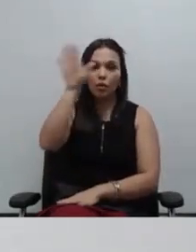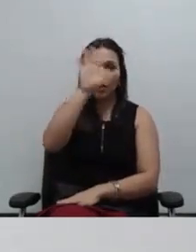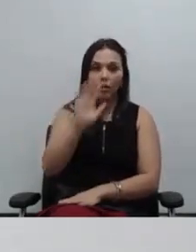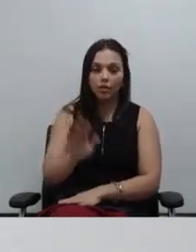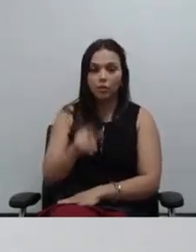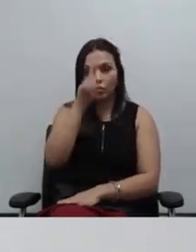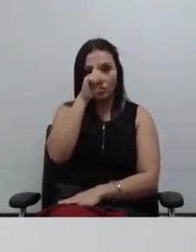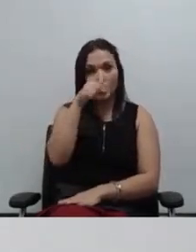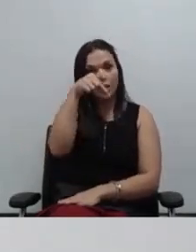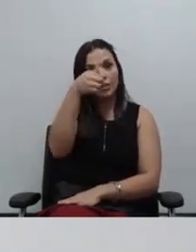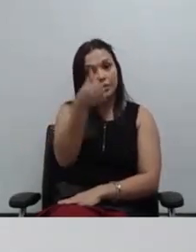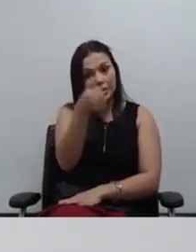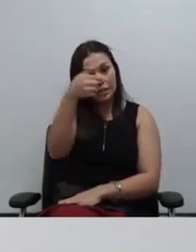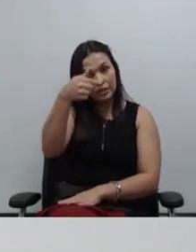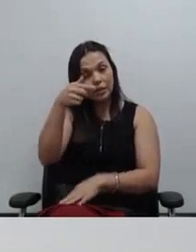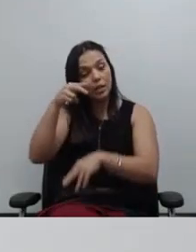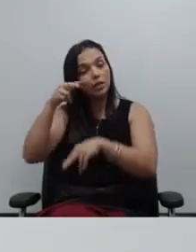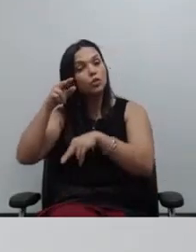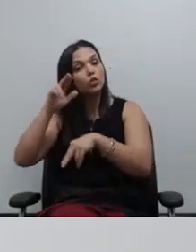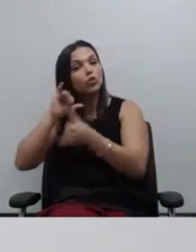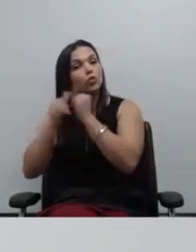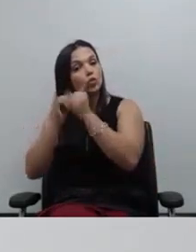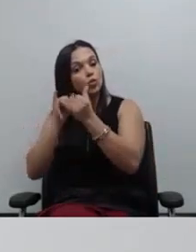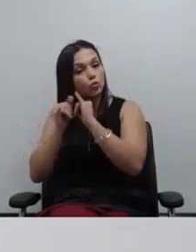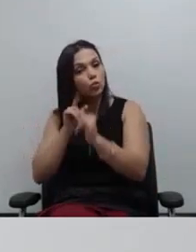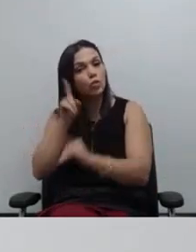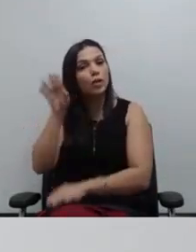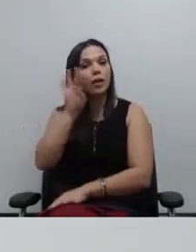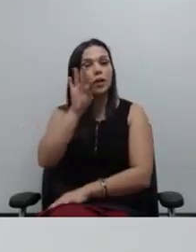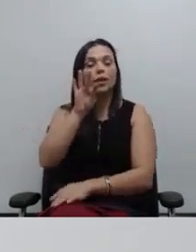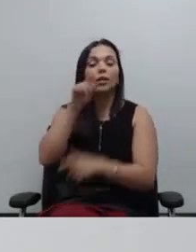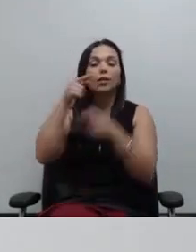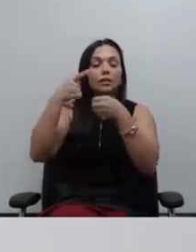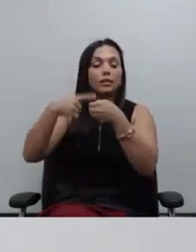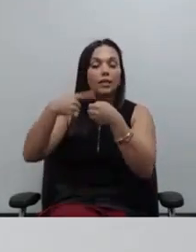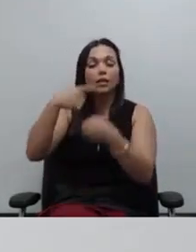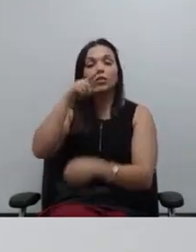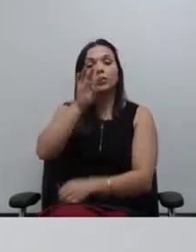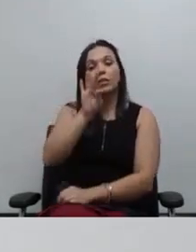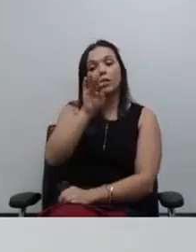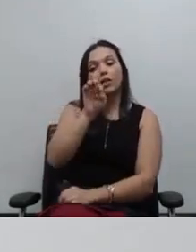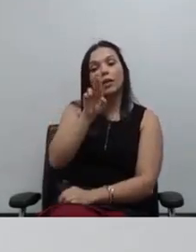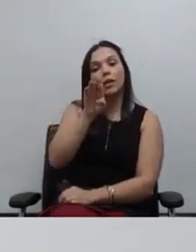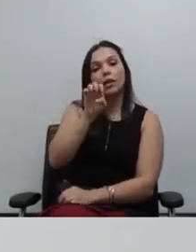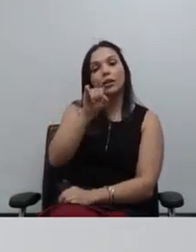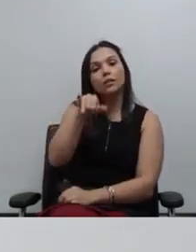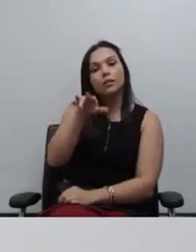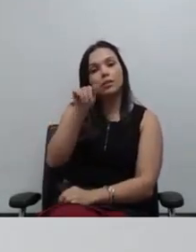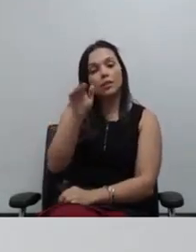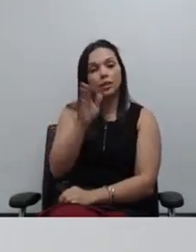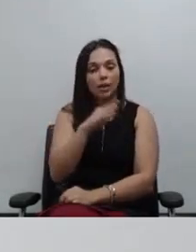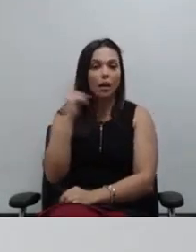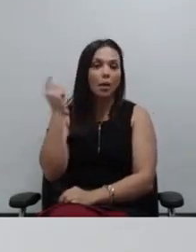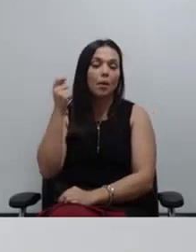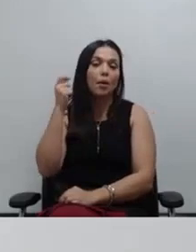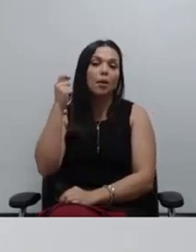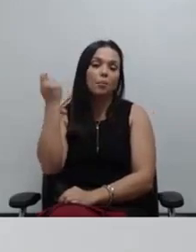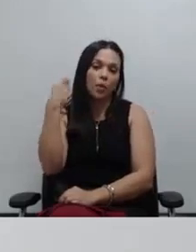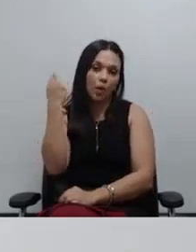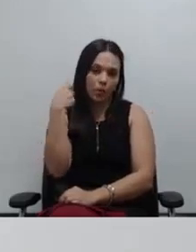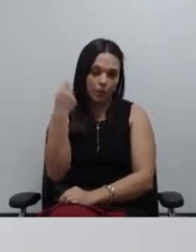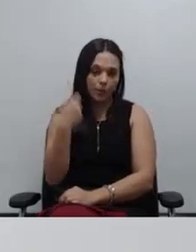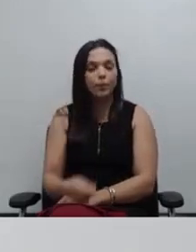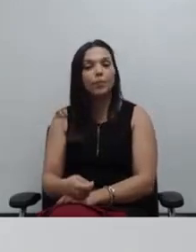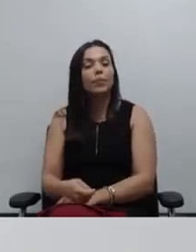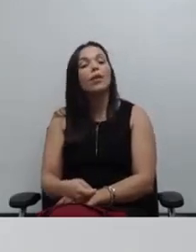junho de 2024, na cidade de Teresina, Piauí. Nos termos da deliberação número 27 de janeiro de 2007,